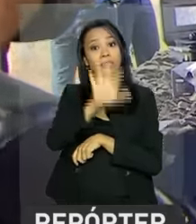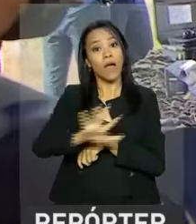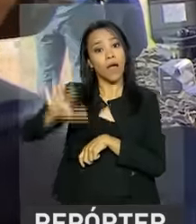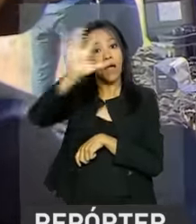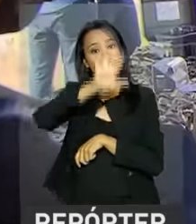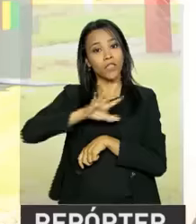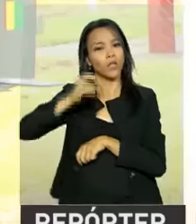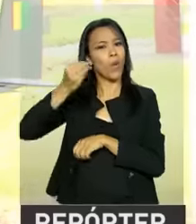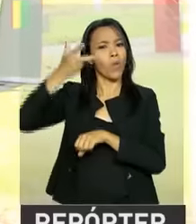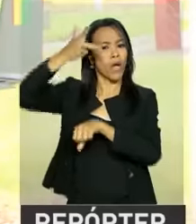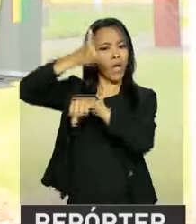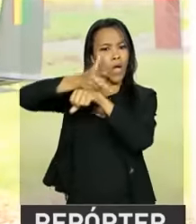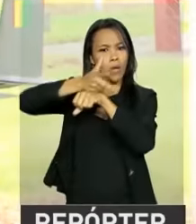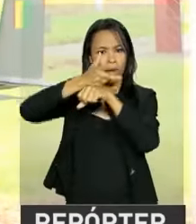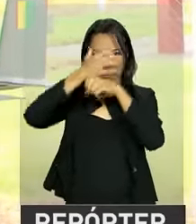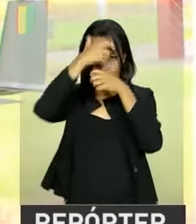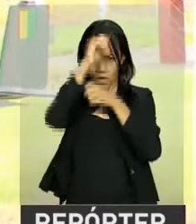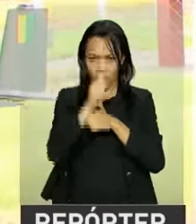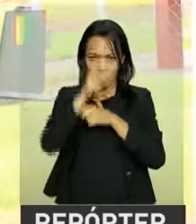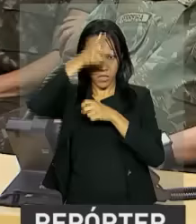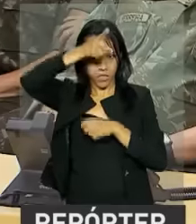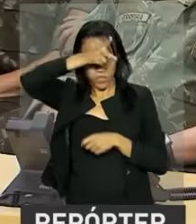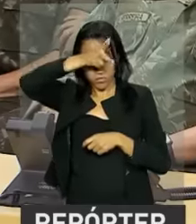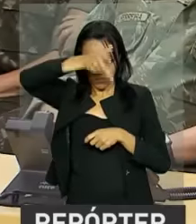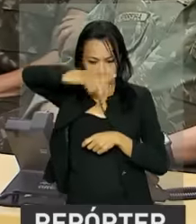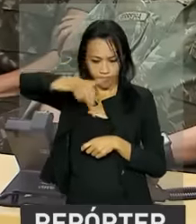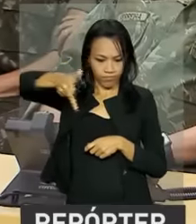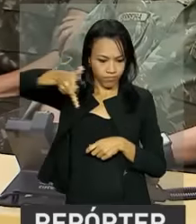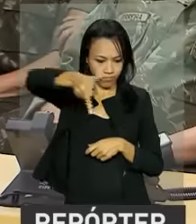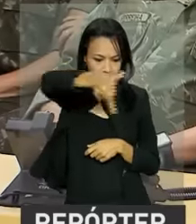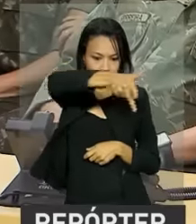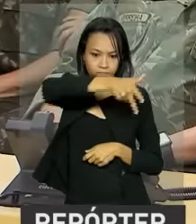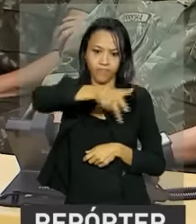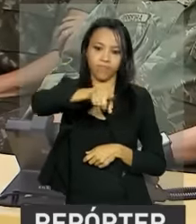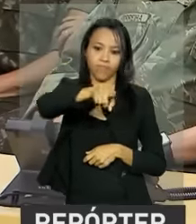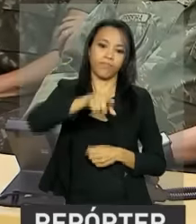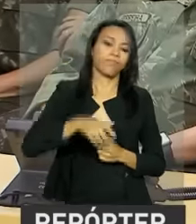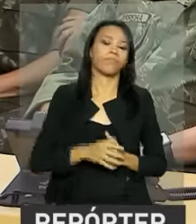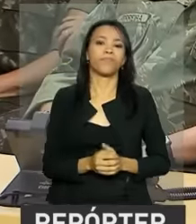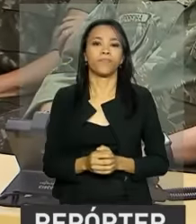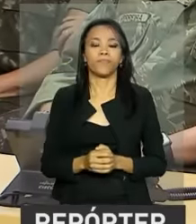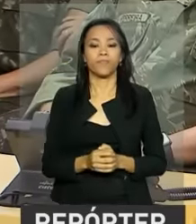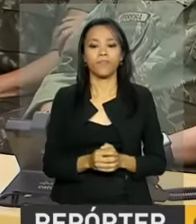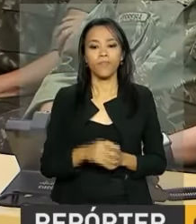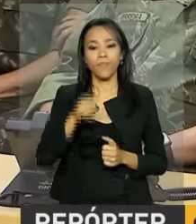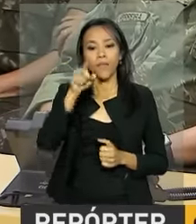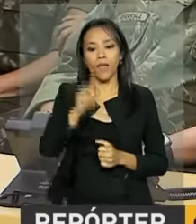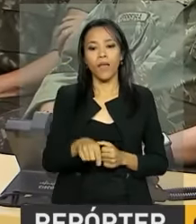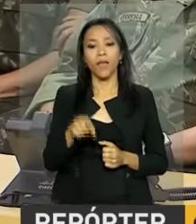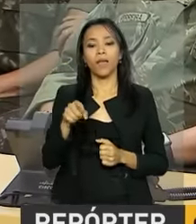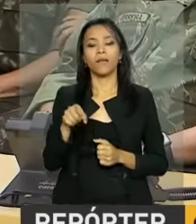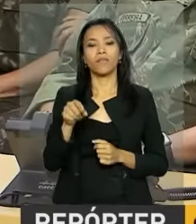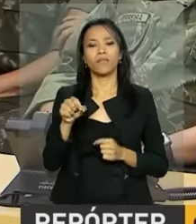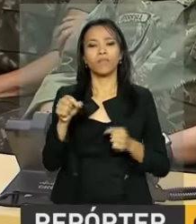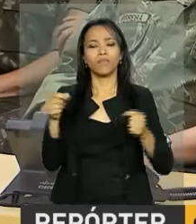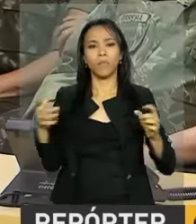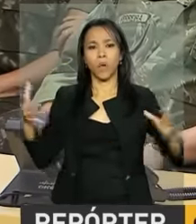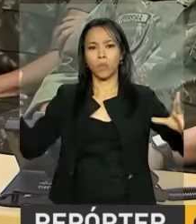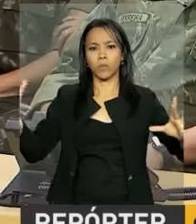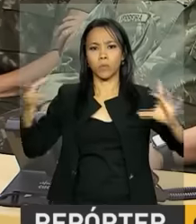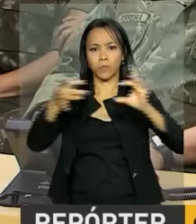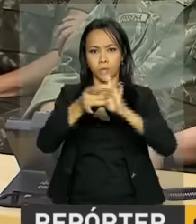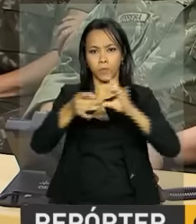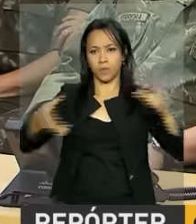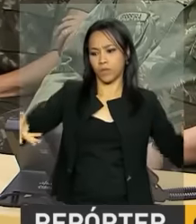câmera instalada no capacete dos Soldados ele será um polo de integração